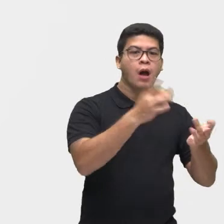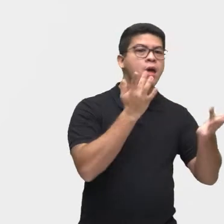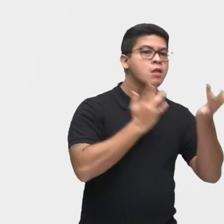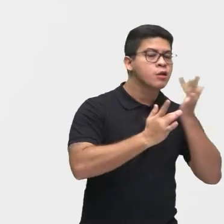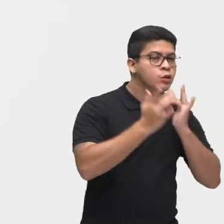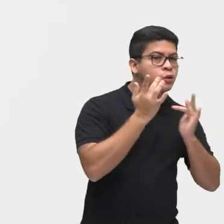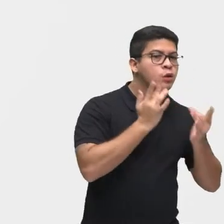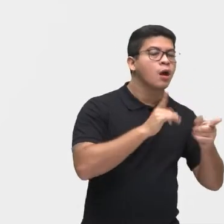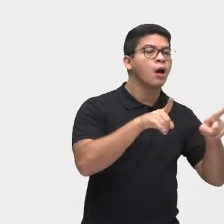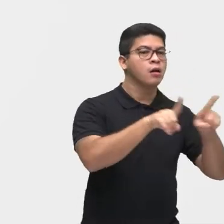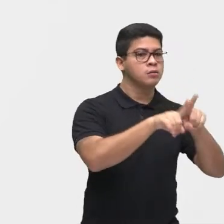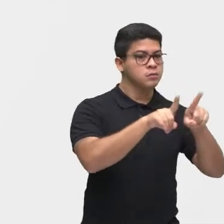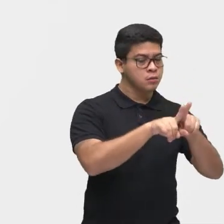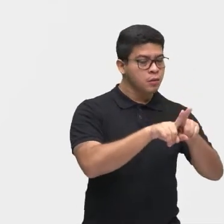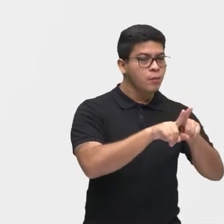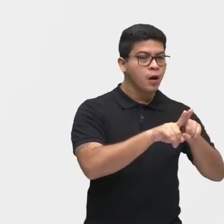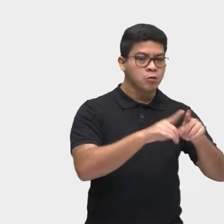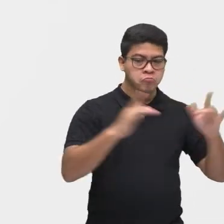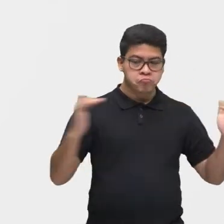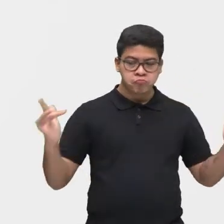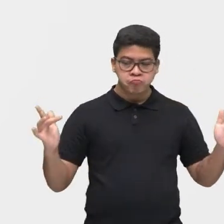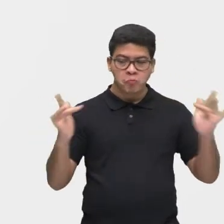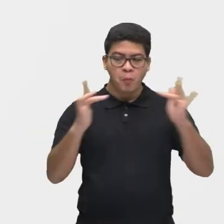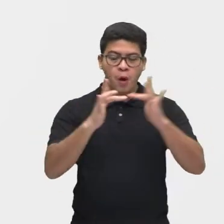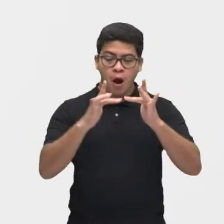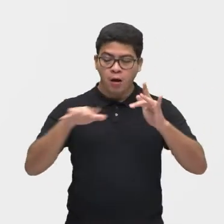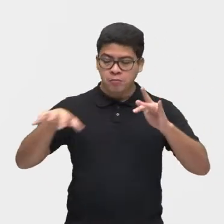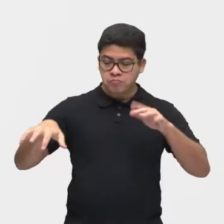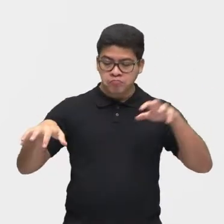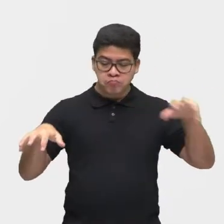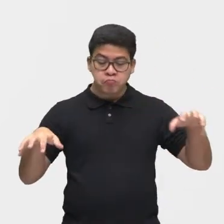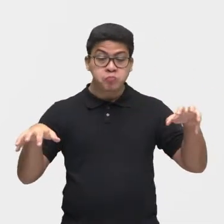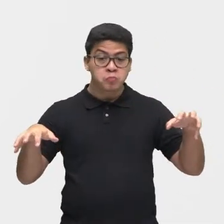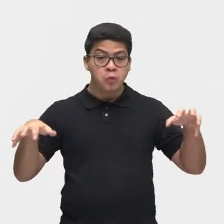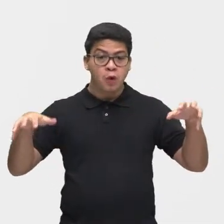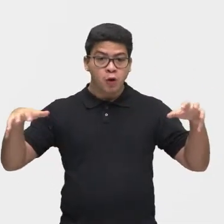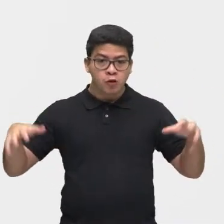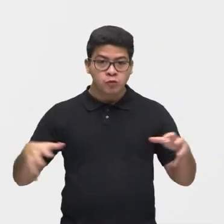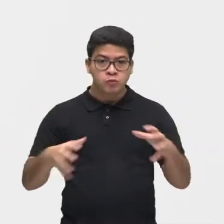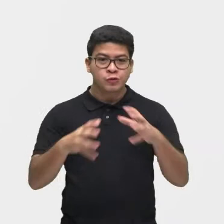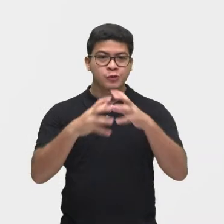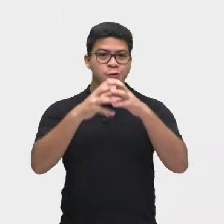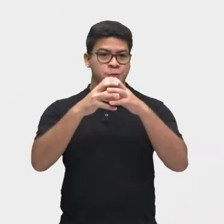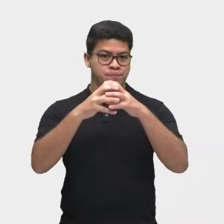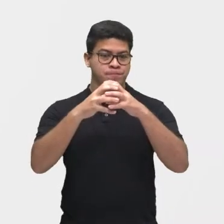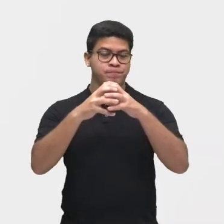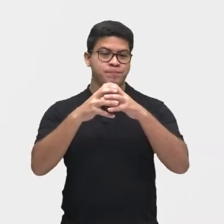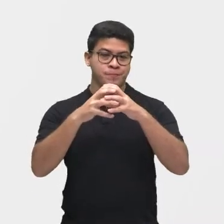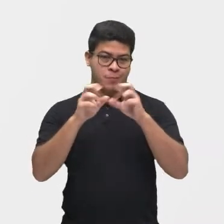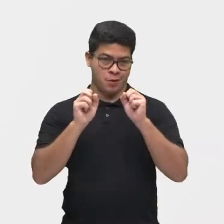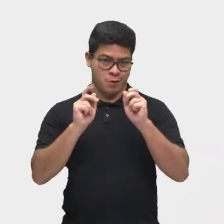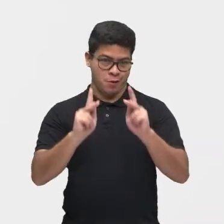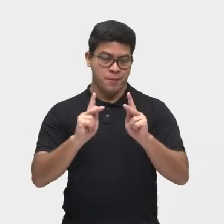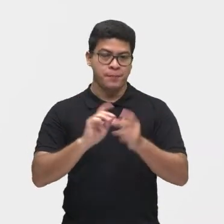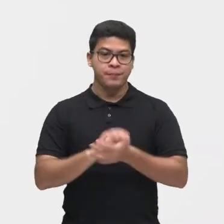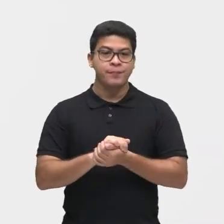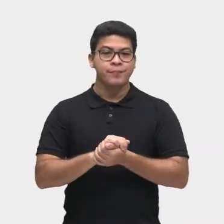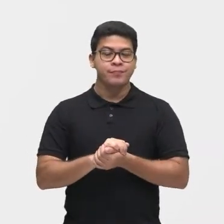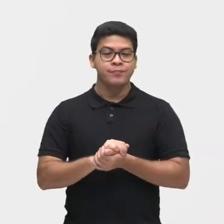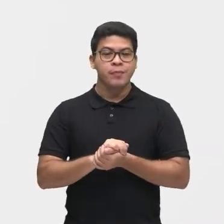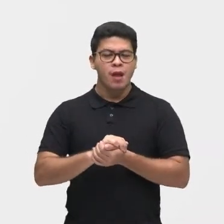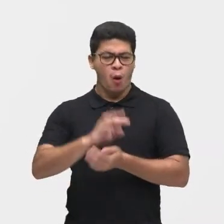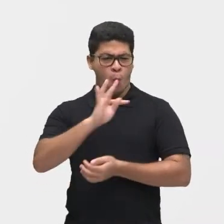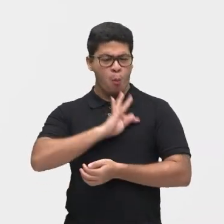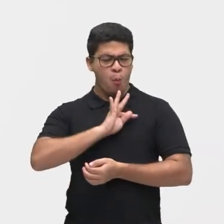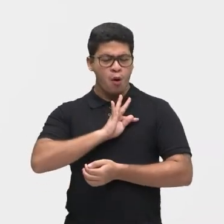balé, ó, na própria imagem você vê, né, esse tipo aí de movimento, de técnica. Ela